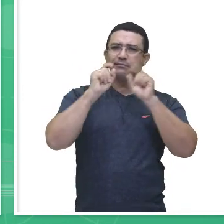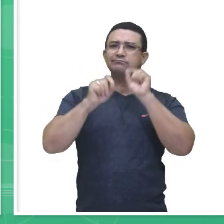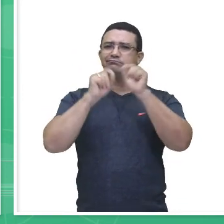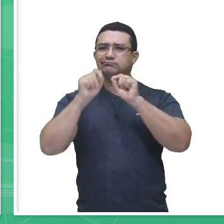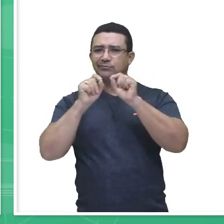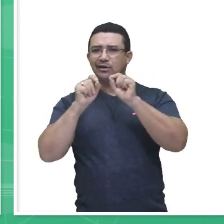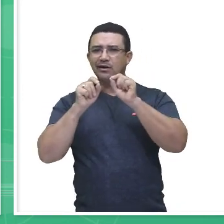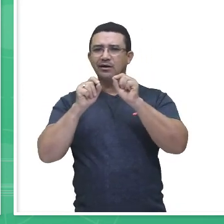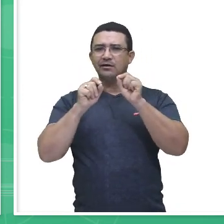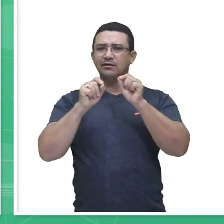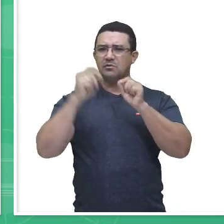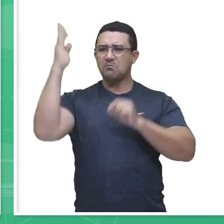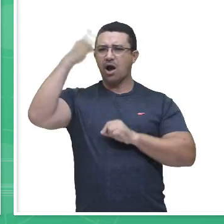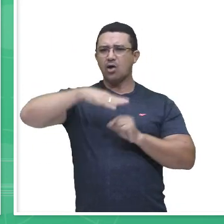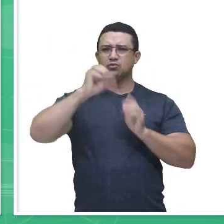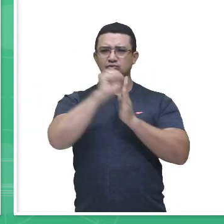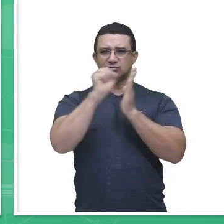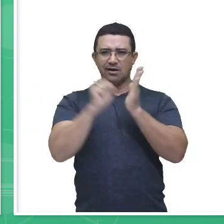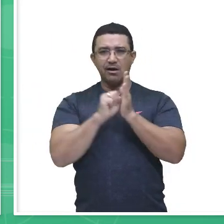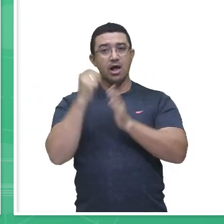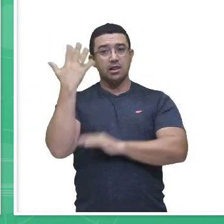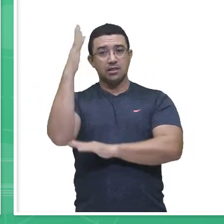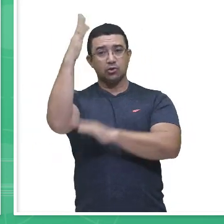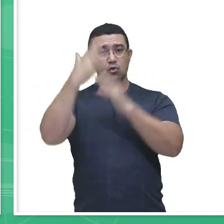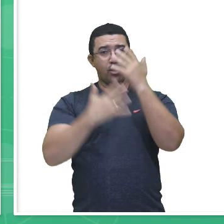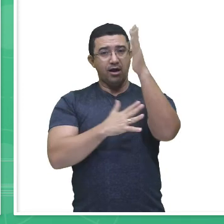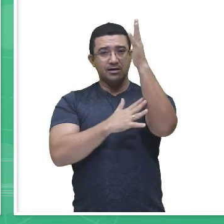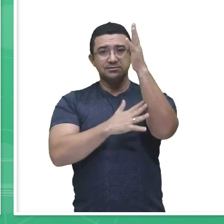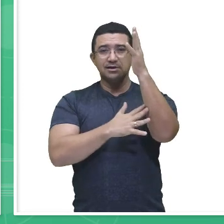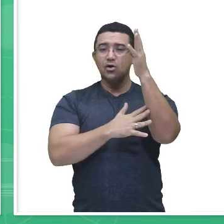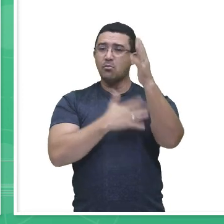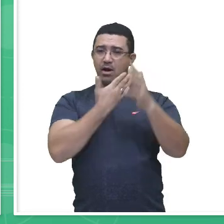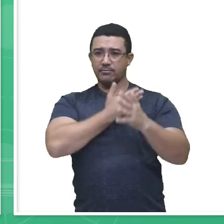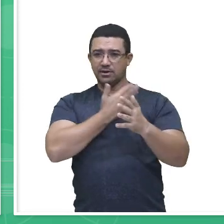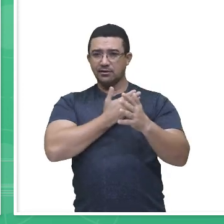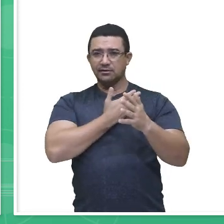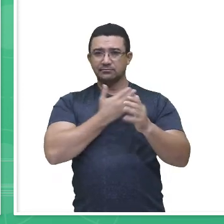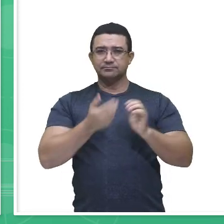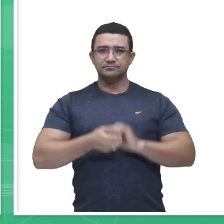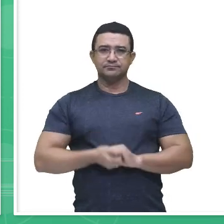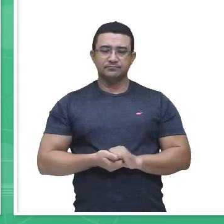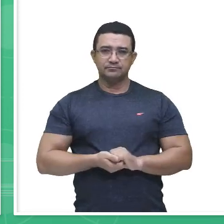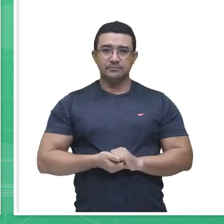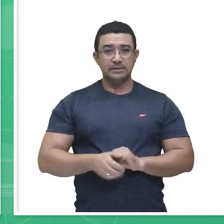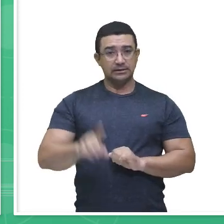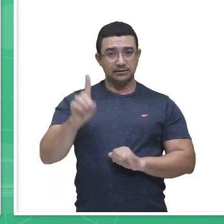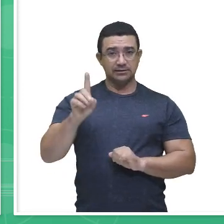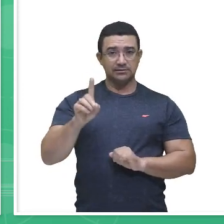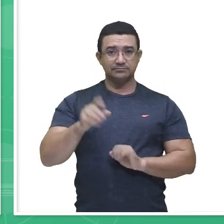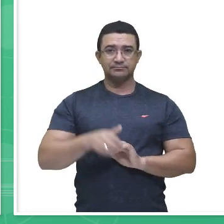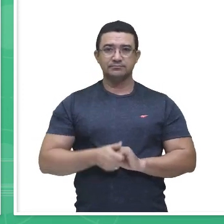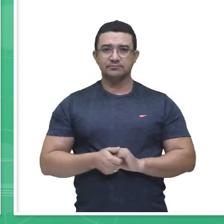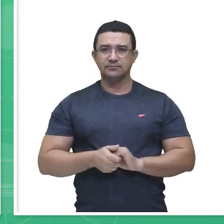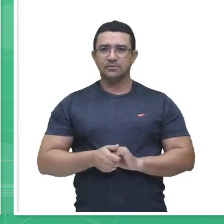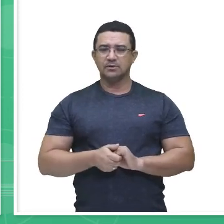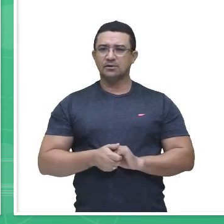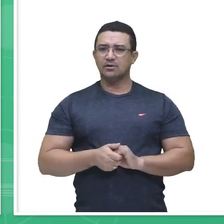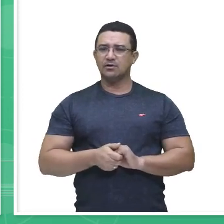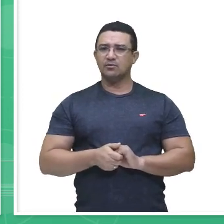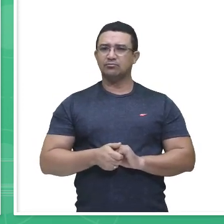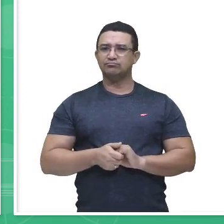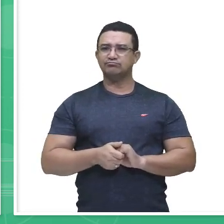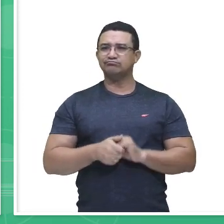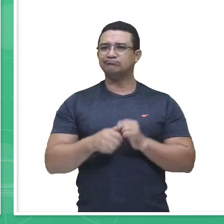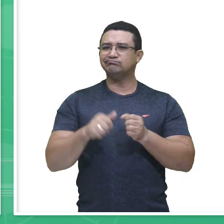medida, mal do século, natureza como amiga e confidente. Letra D, transbordamento na forma de